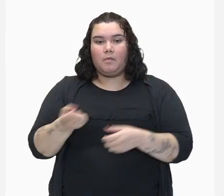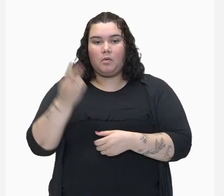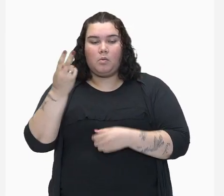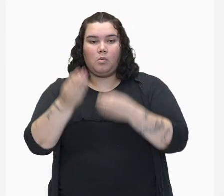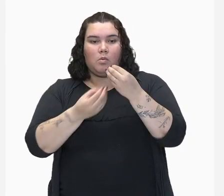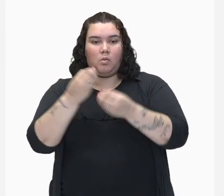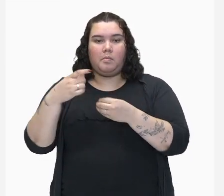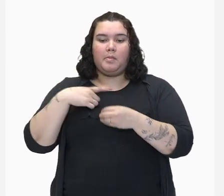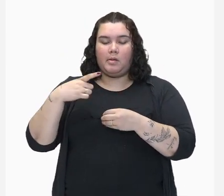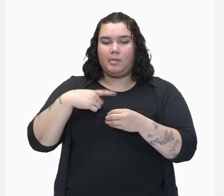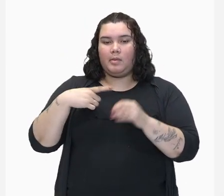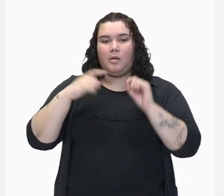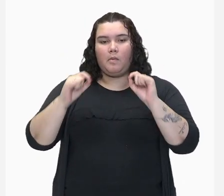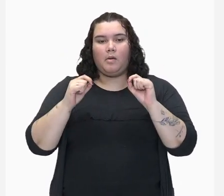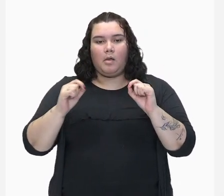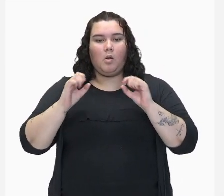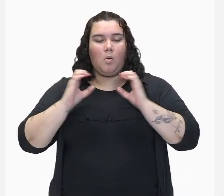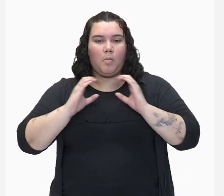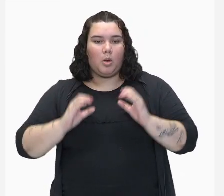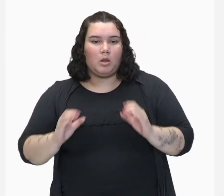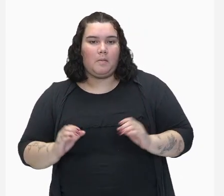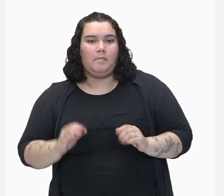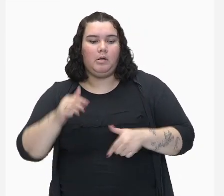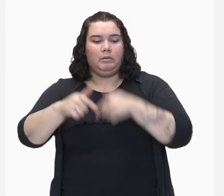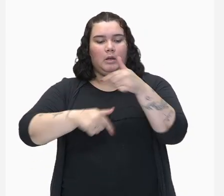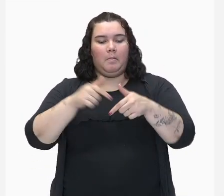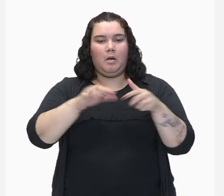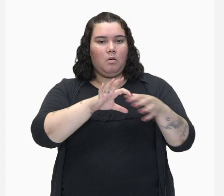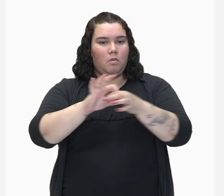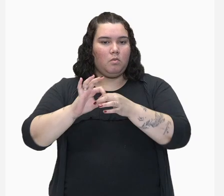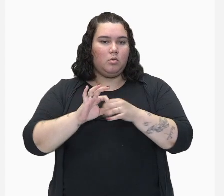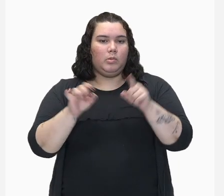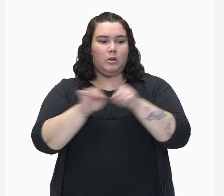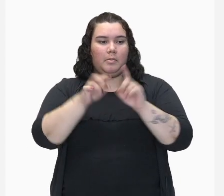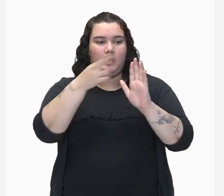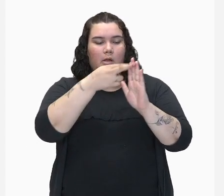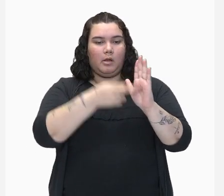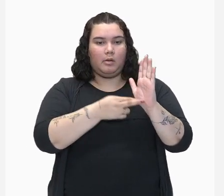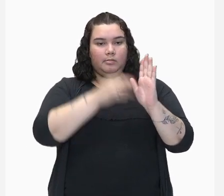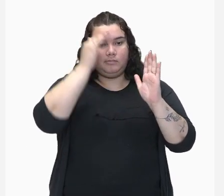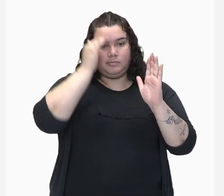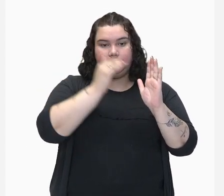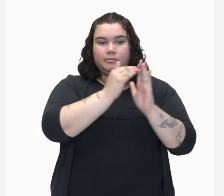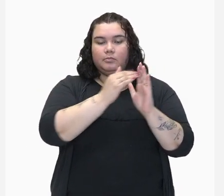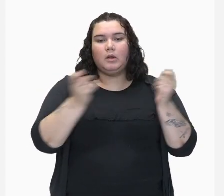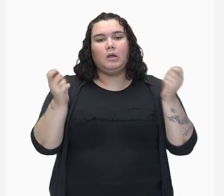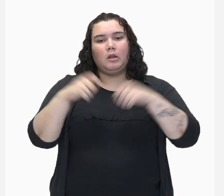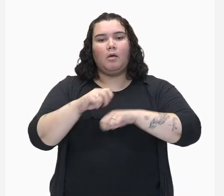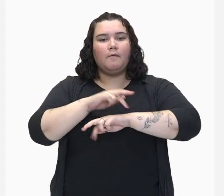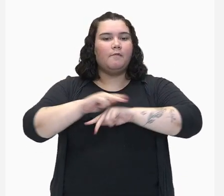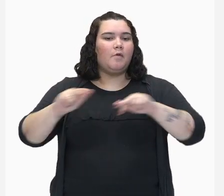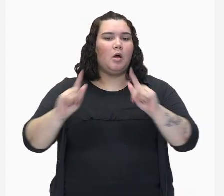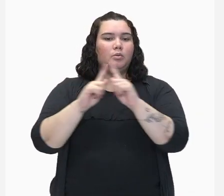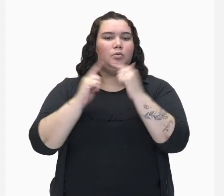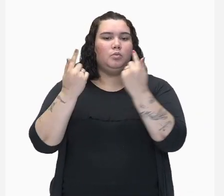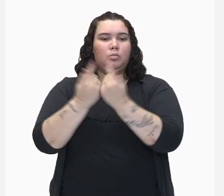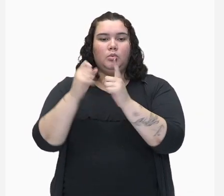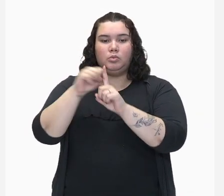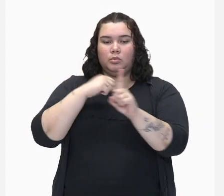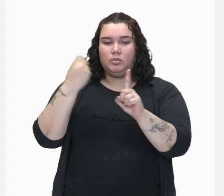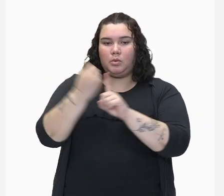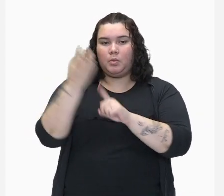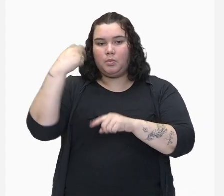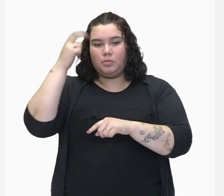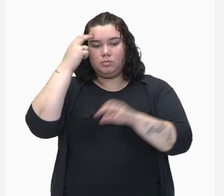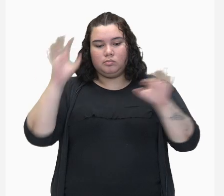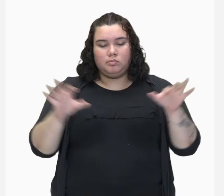disciplina, trabalho em equipe e respeito às regras. Ele tem o poder de unir diferentes grupos sociais e culturais em torno de uma